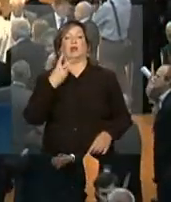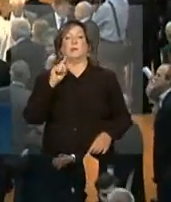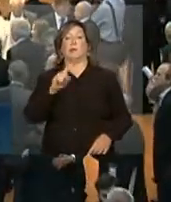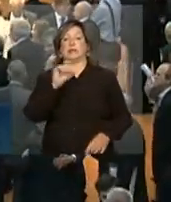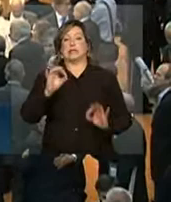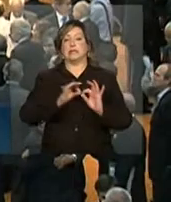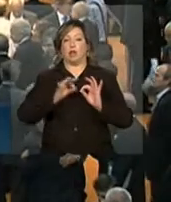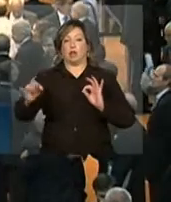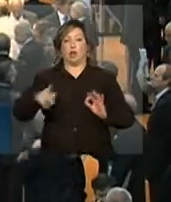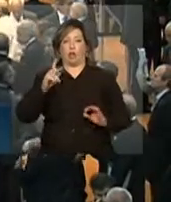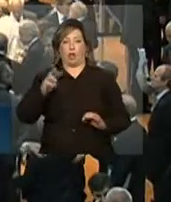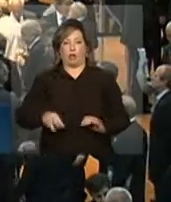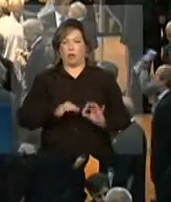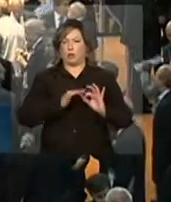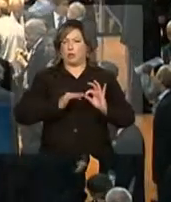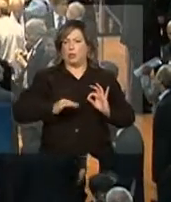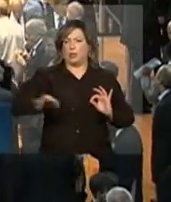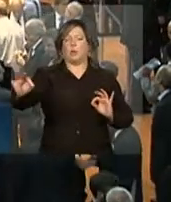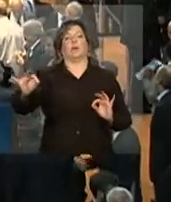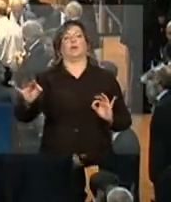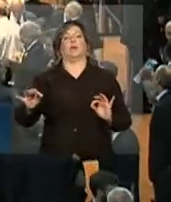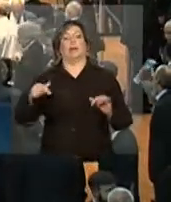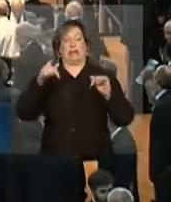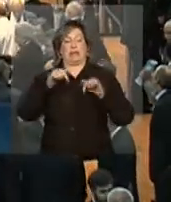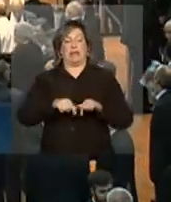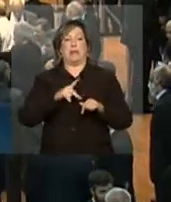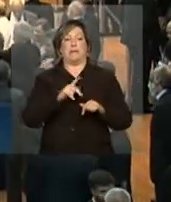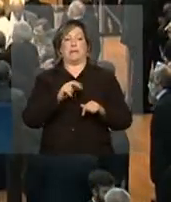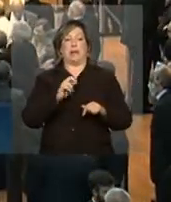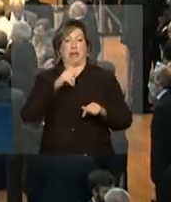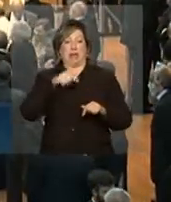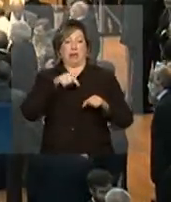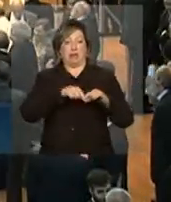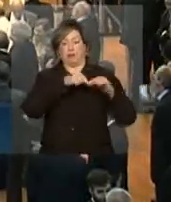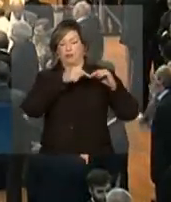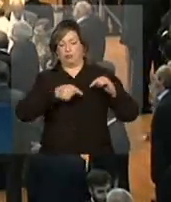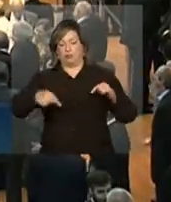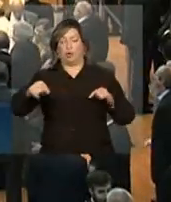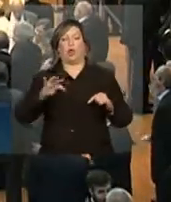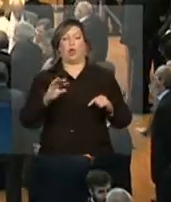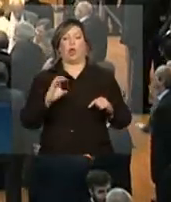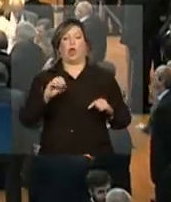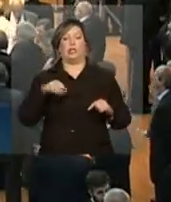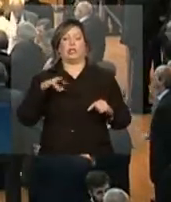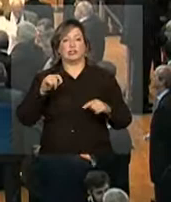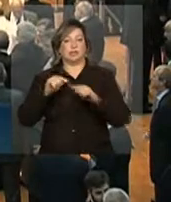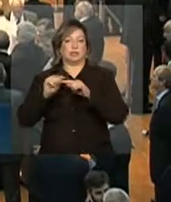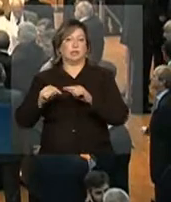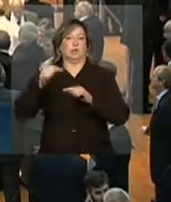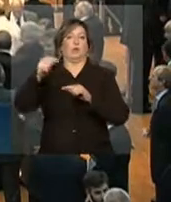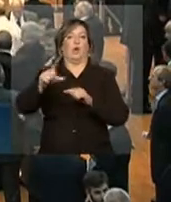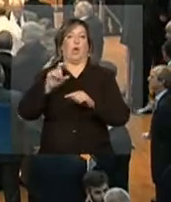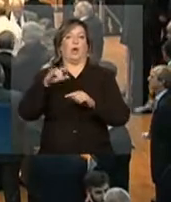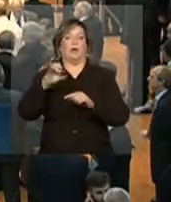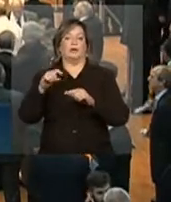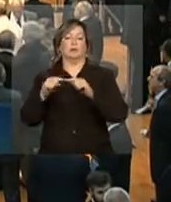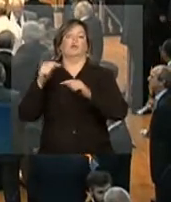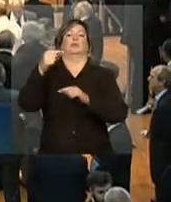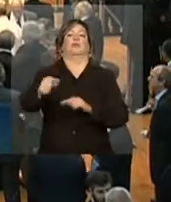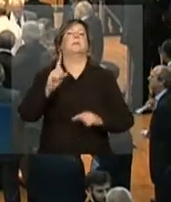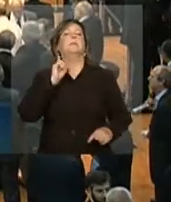extensão e vai passar Então vai sair do estado do Pará passar pelo Tocantins Goiás e chegar a